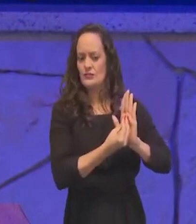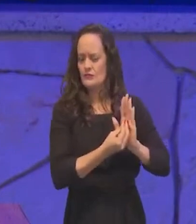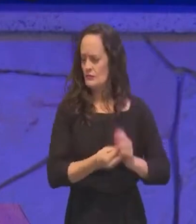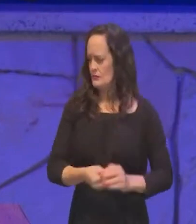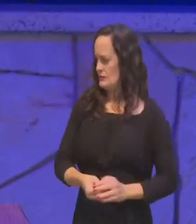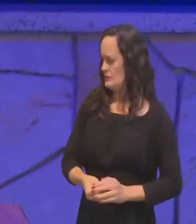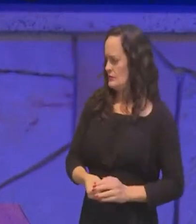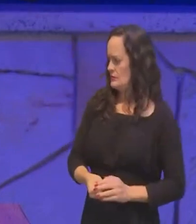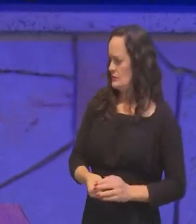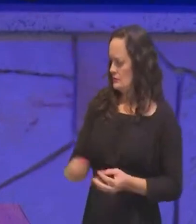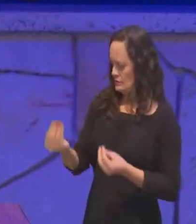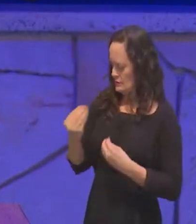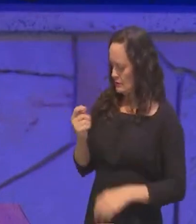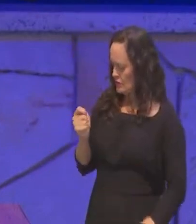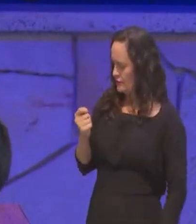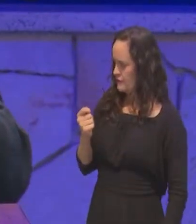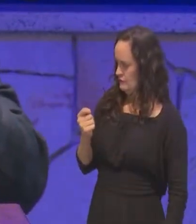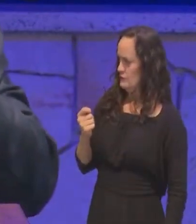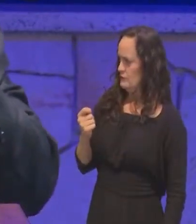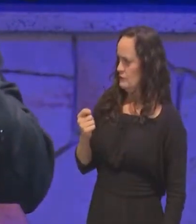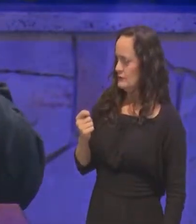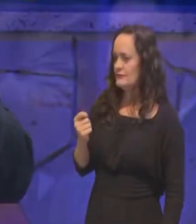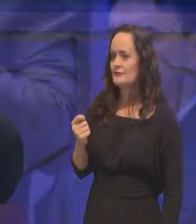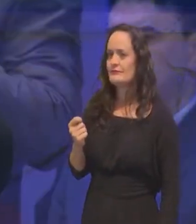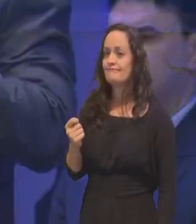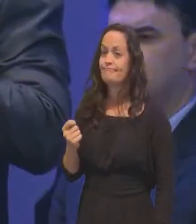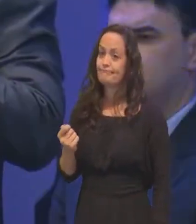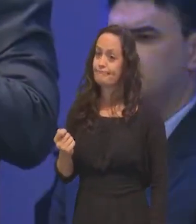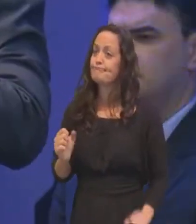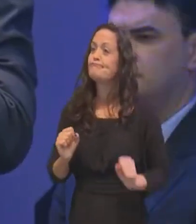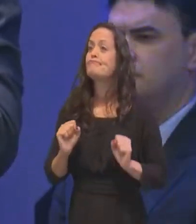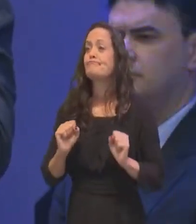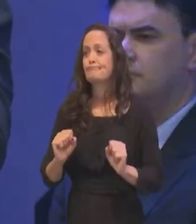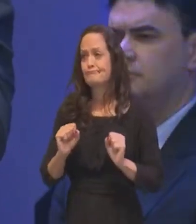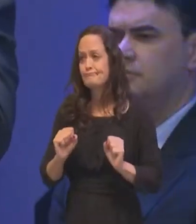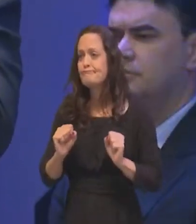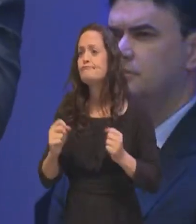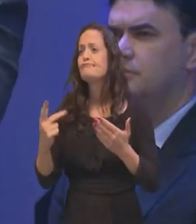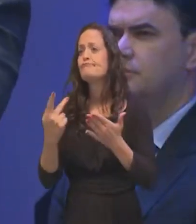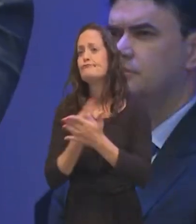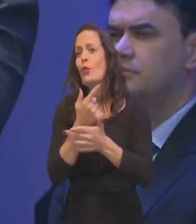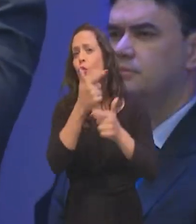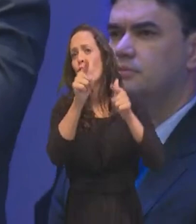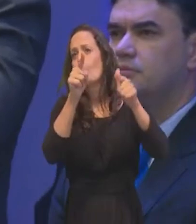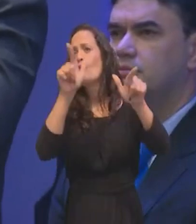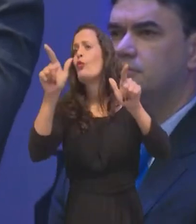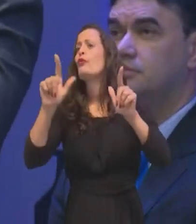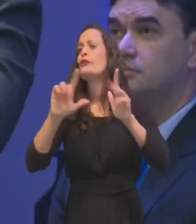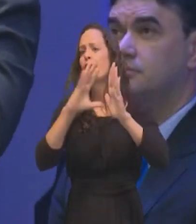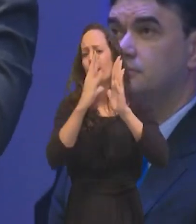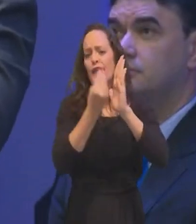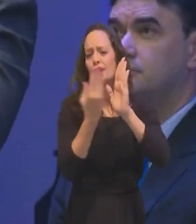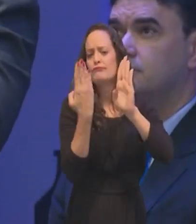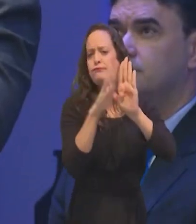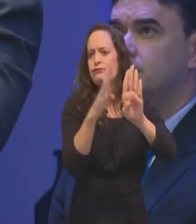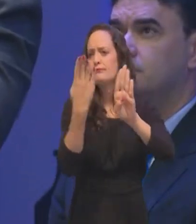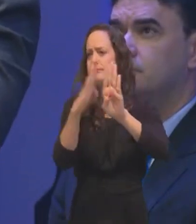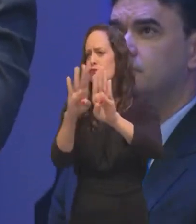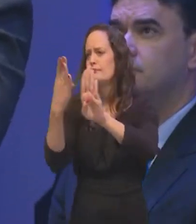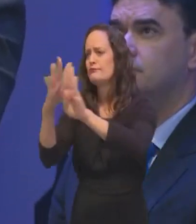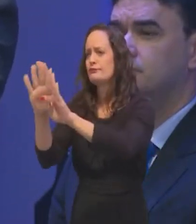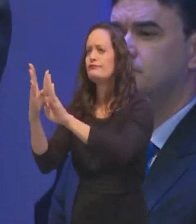E este exemplo pode acontecer e tem acontecido em muitos lugares, igrejas que fecham,